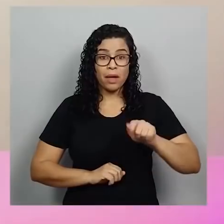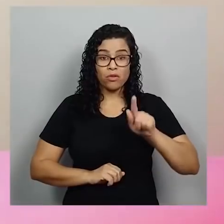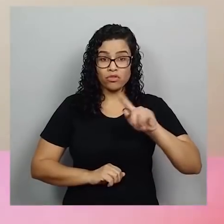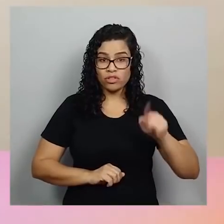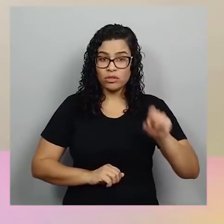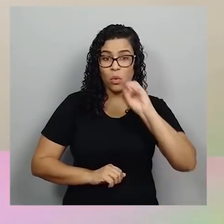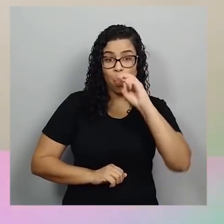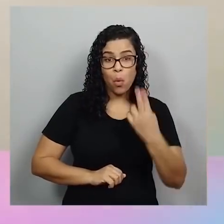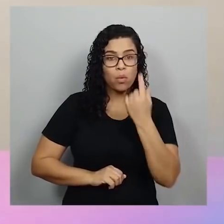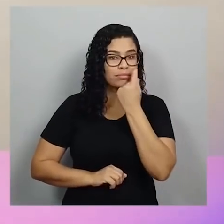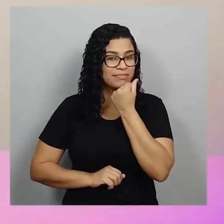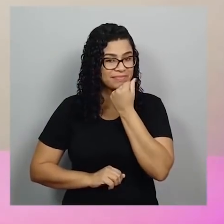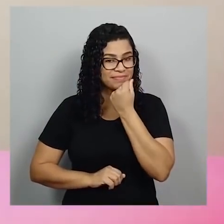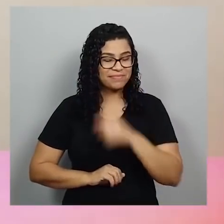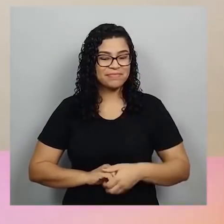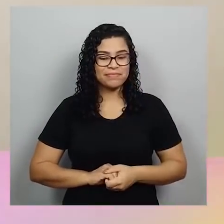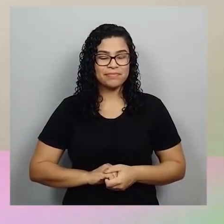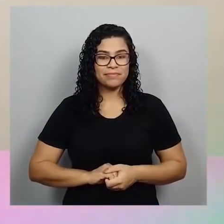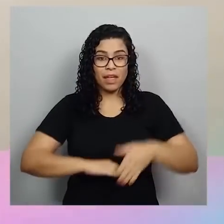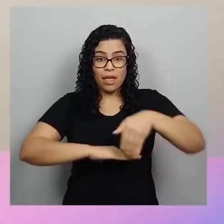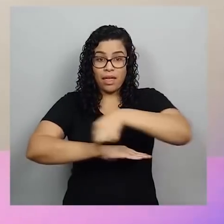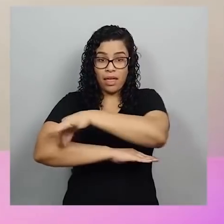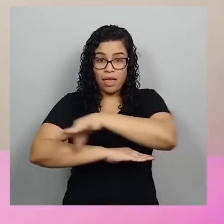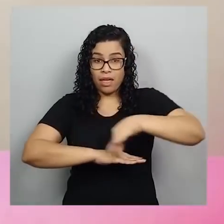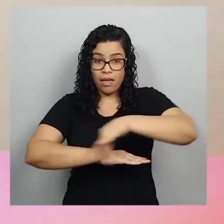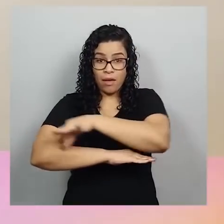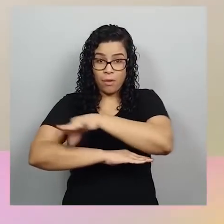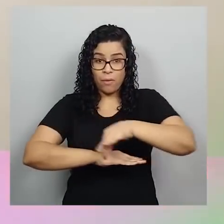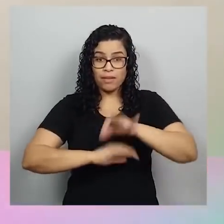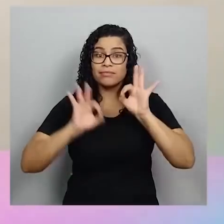giz ou um lápis e coloque a régua